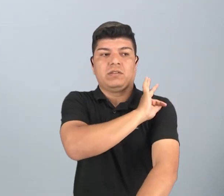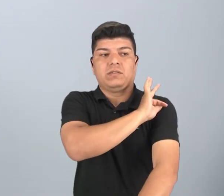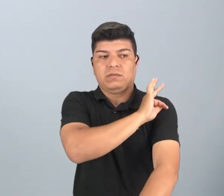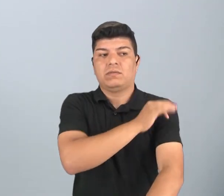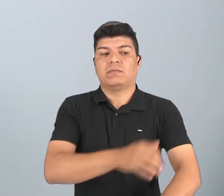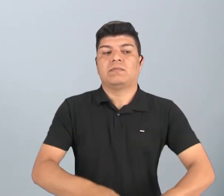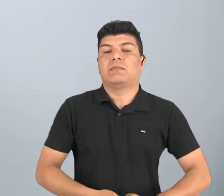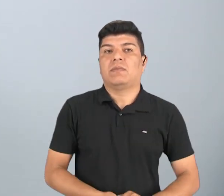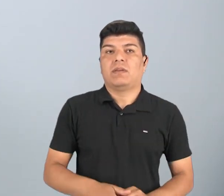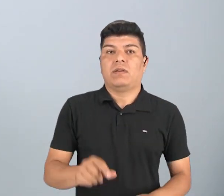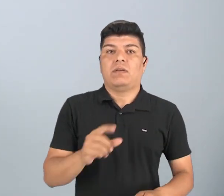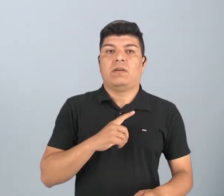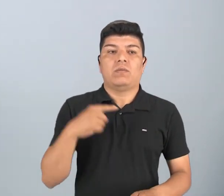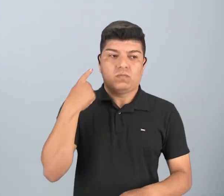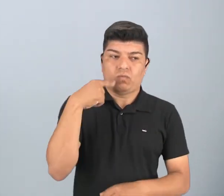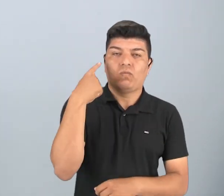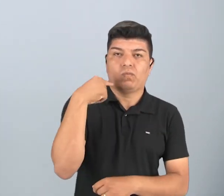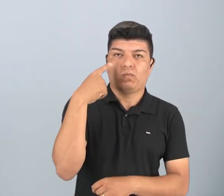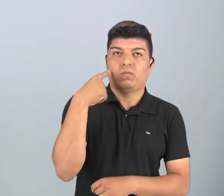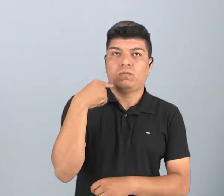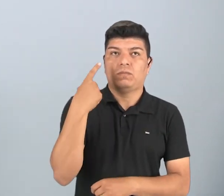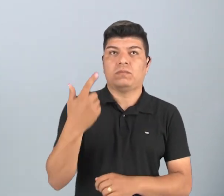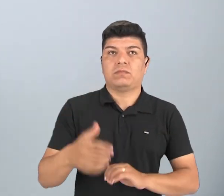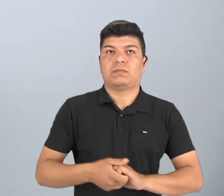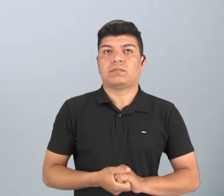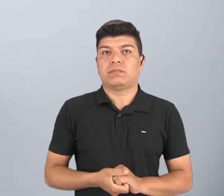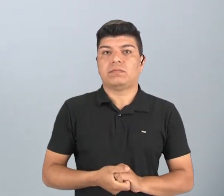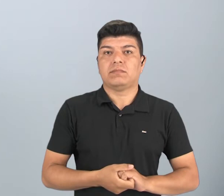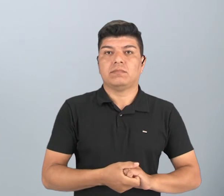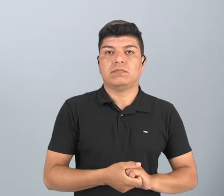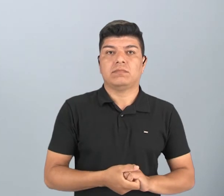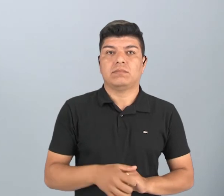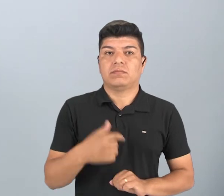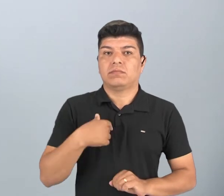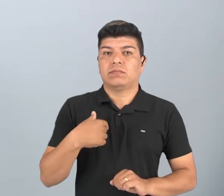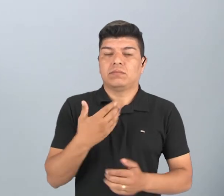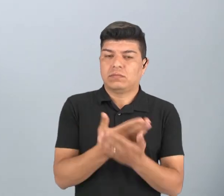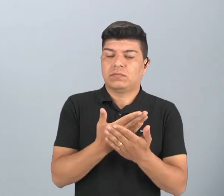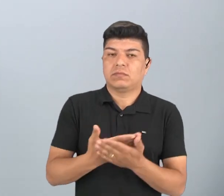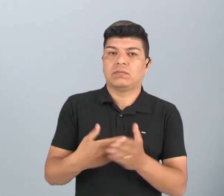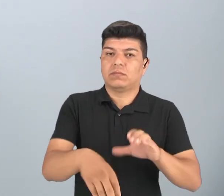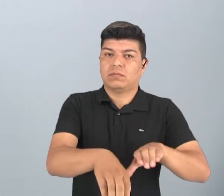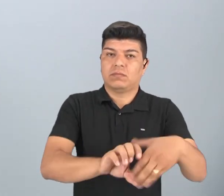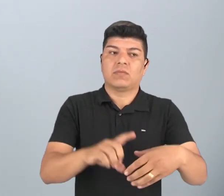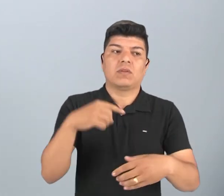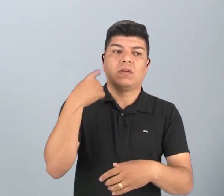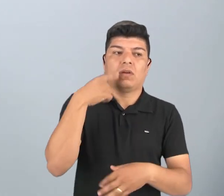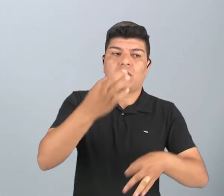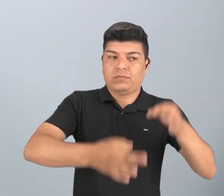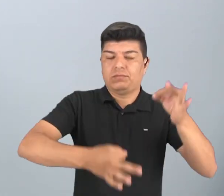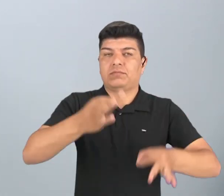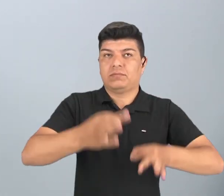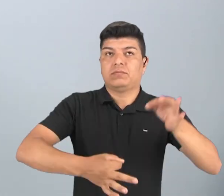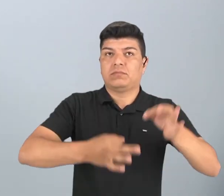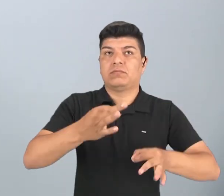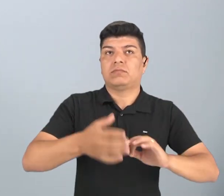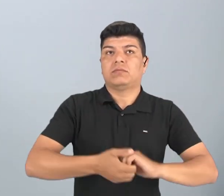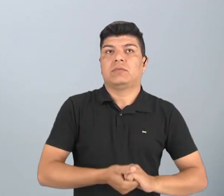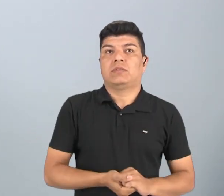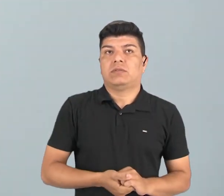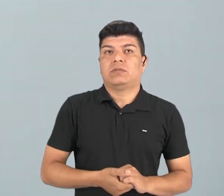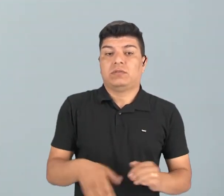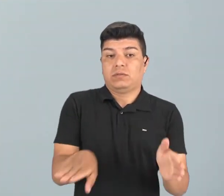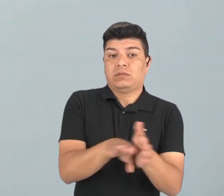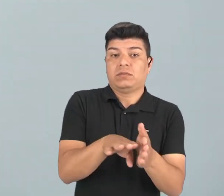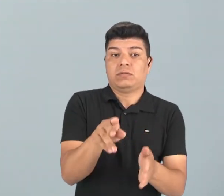eu faço direito, por exemplo, faço lá direito, né, estudo para ser advogado ou juiz, enfim, e chego para falar com o meu